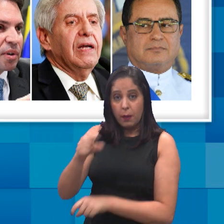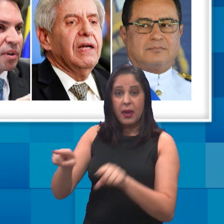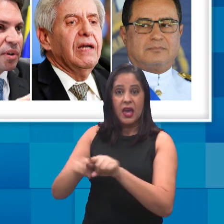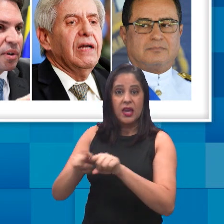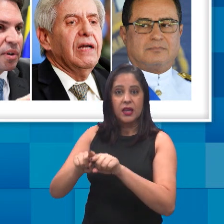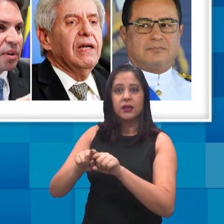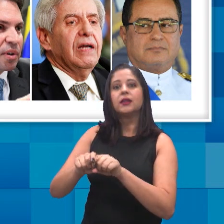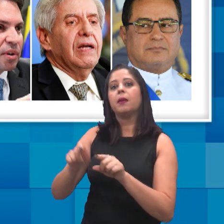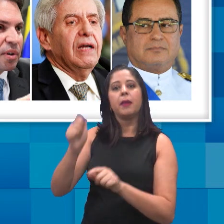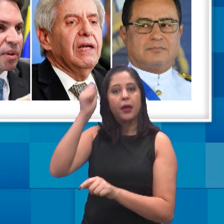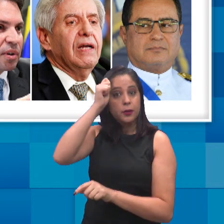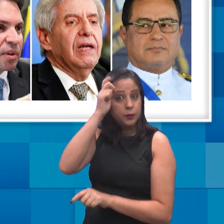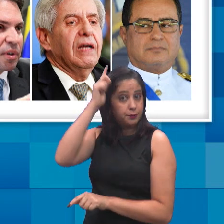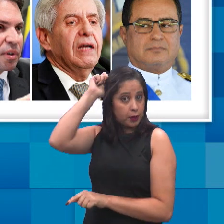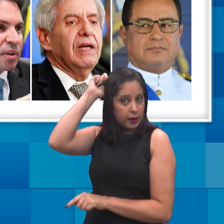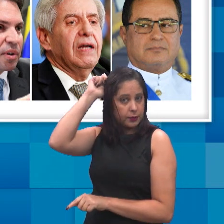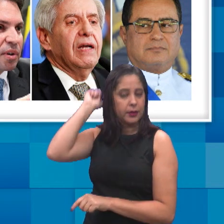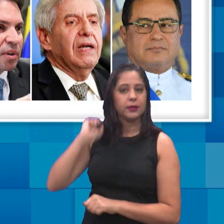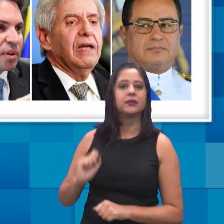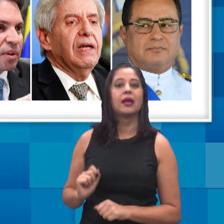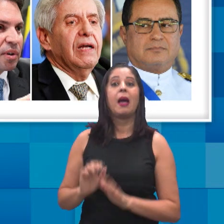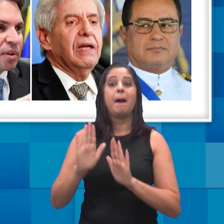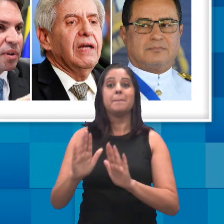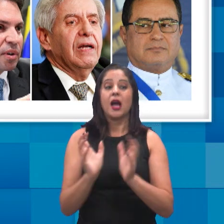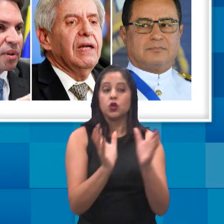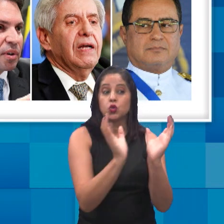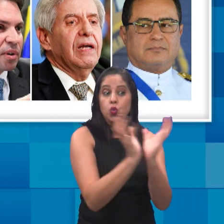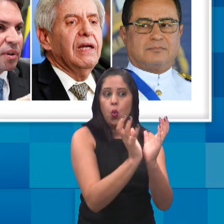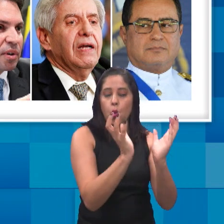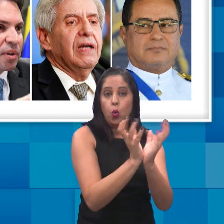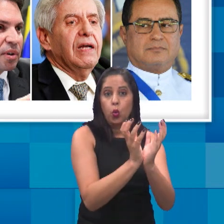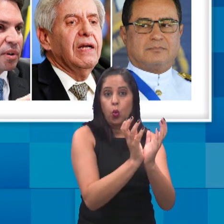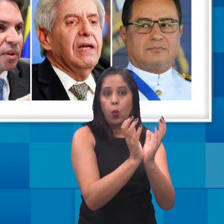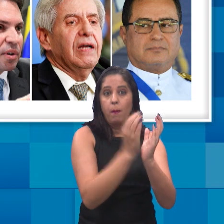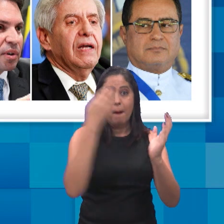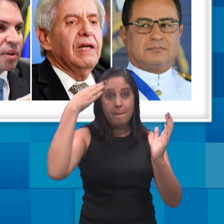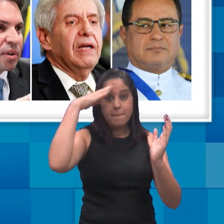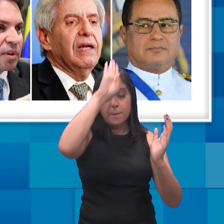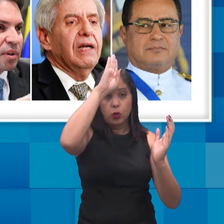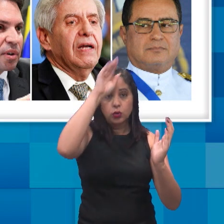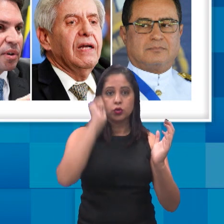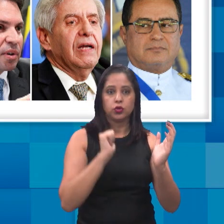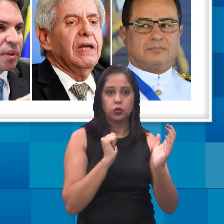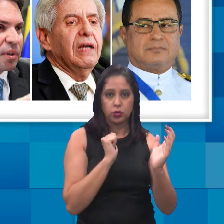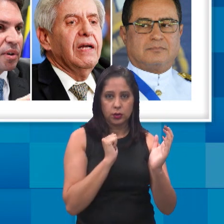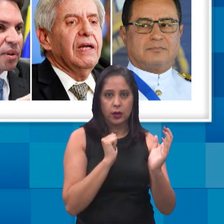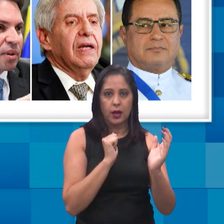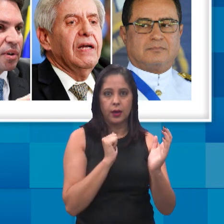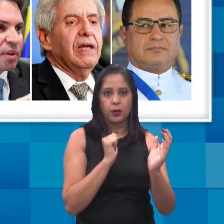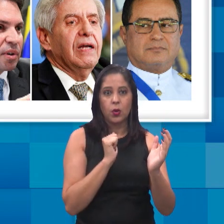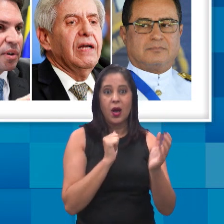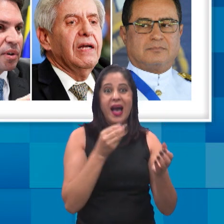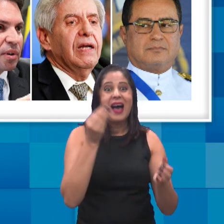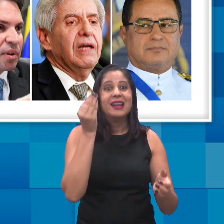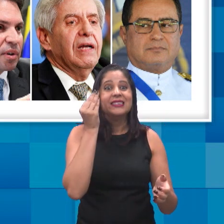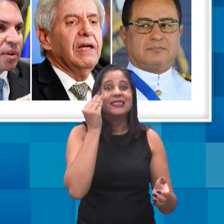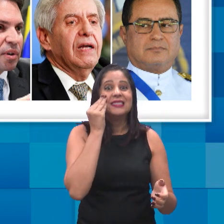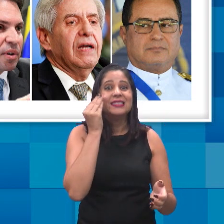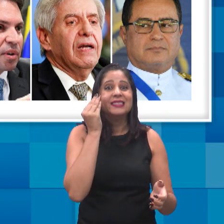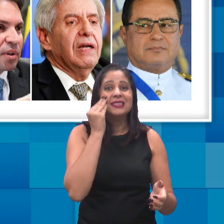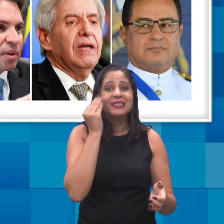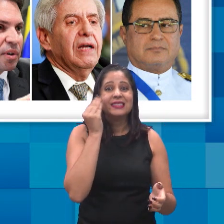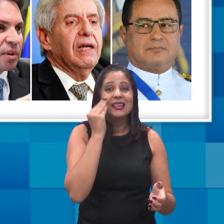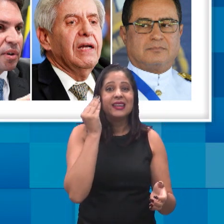golpe, Bolsonaro e sua turma no poder, gerar uma impunidade a